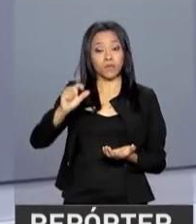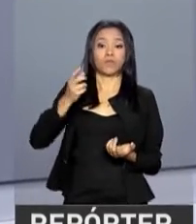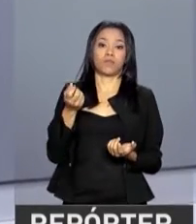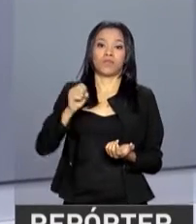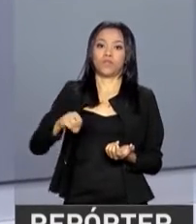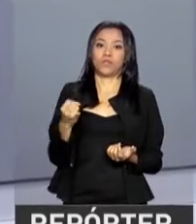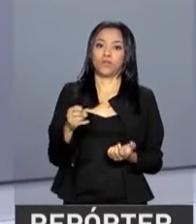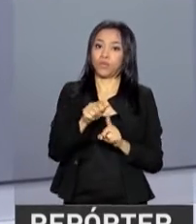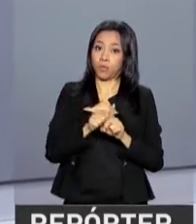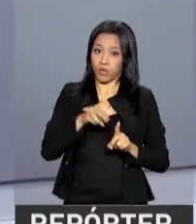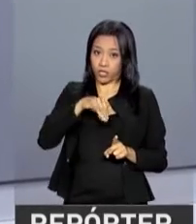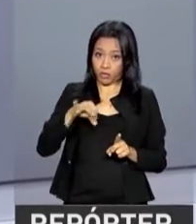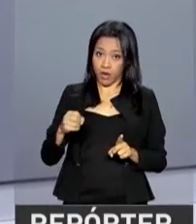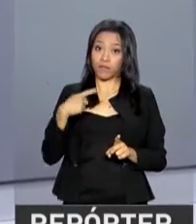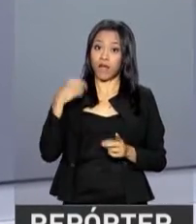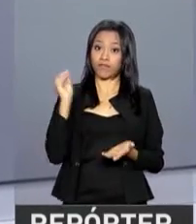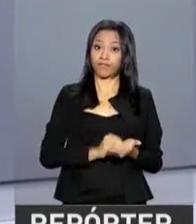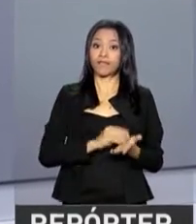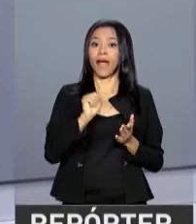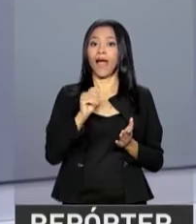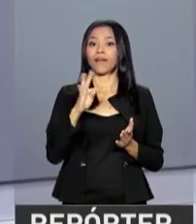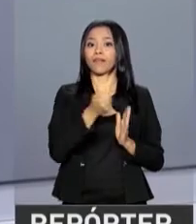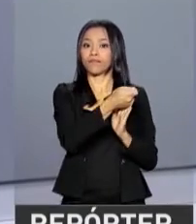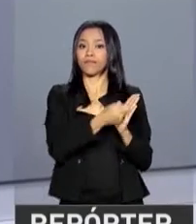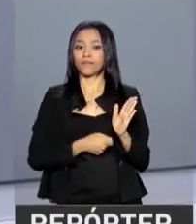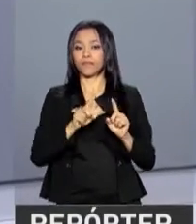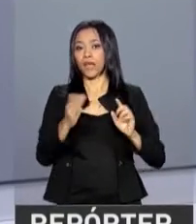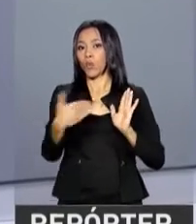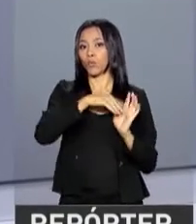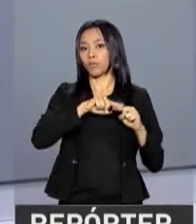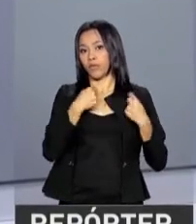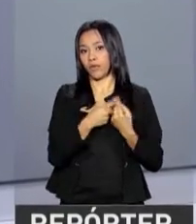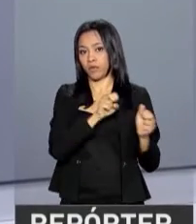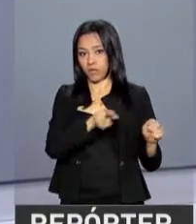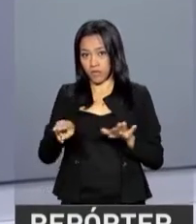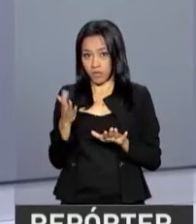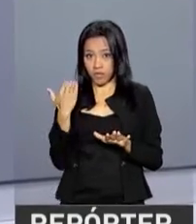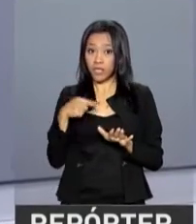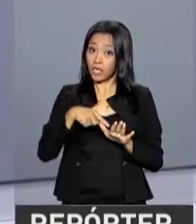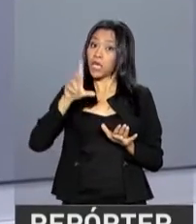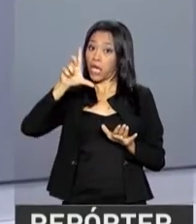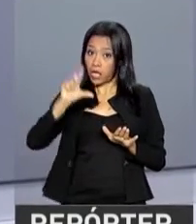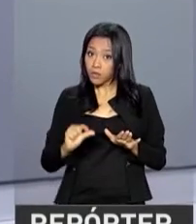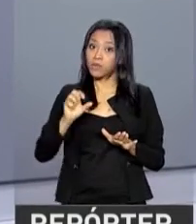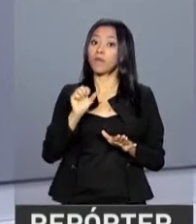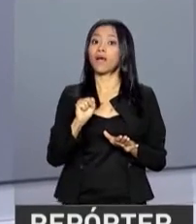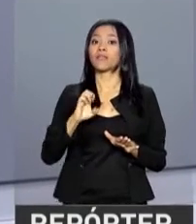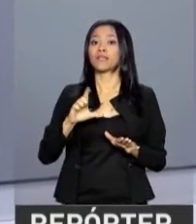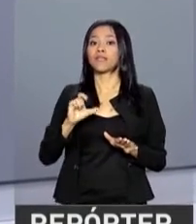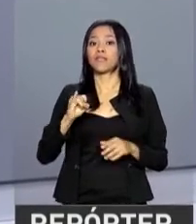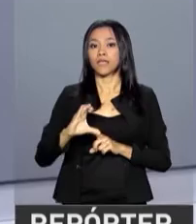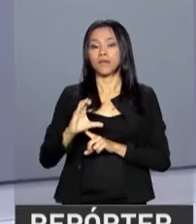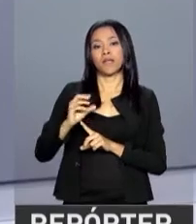maio a indicação está na ata da última reunião realizada na semana passada que reduziu a taxa básica de juros a selic para seis e